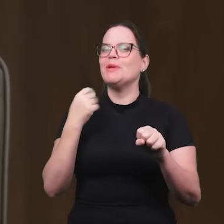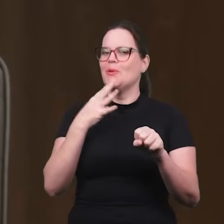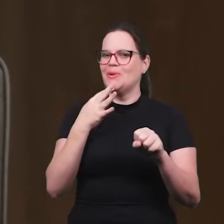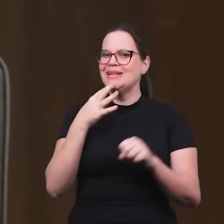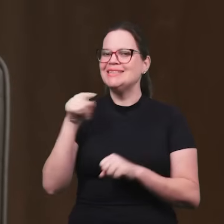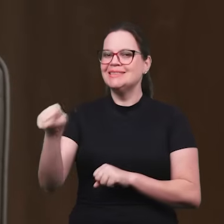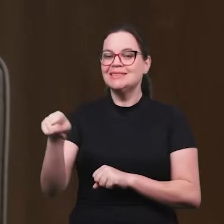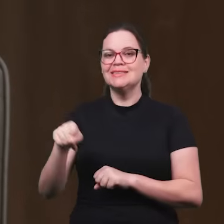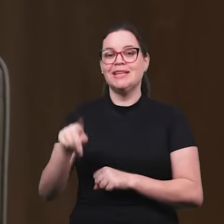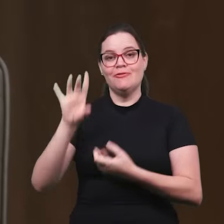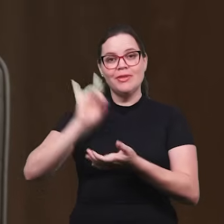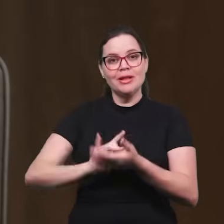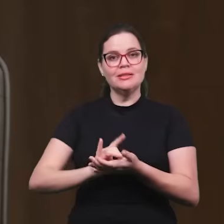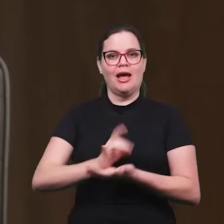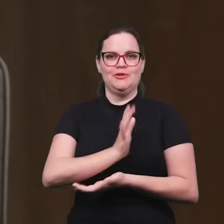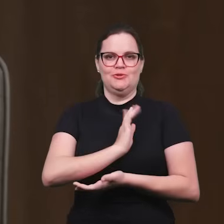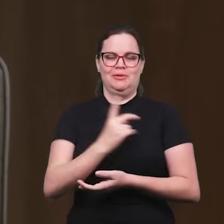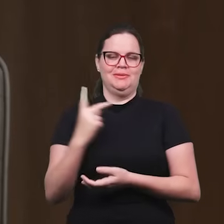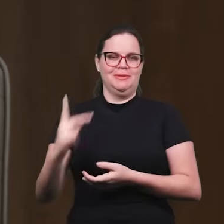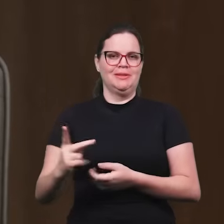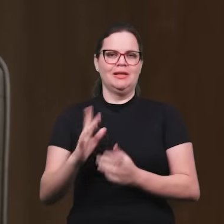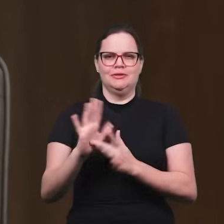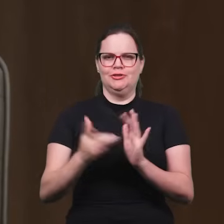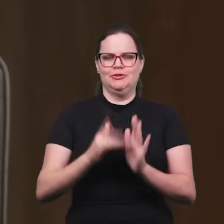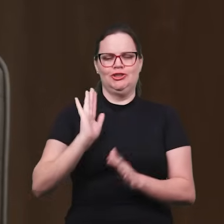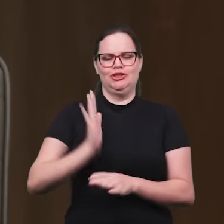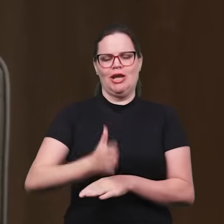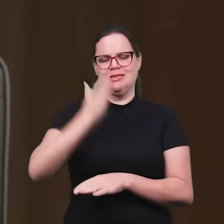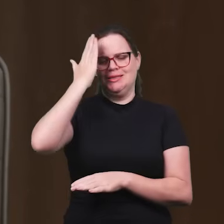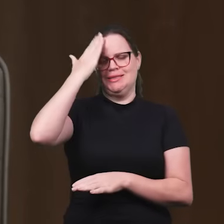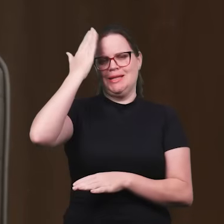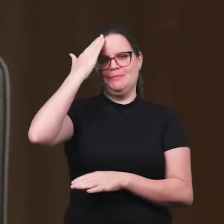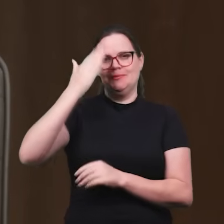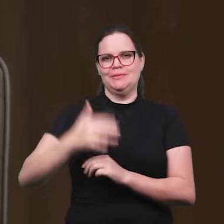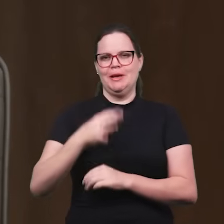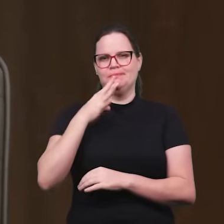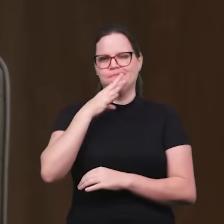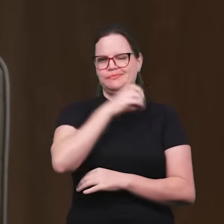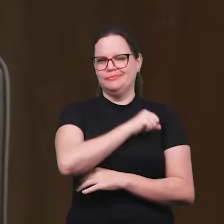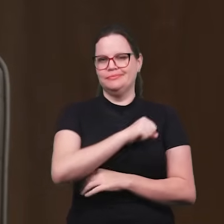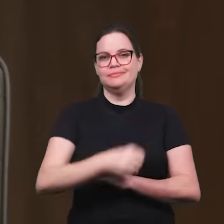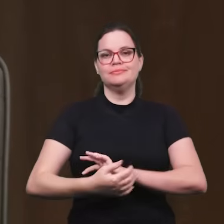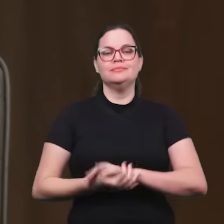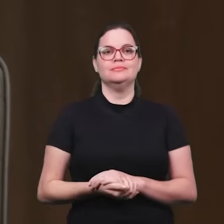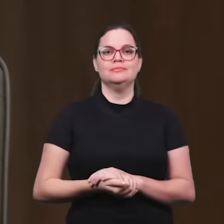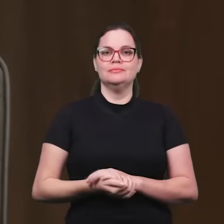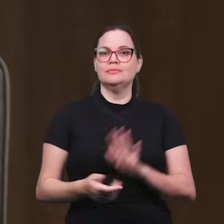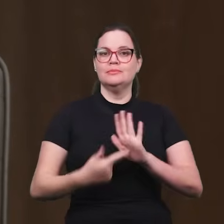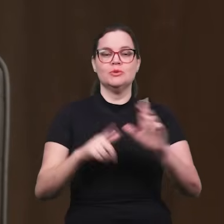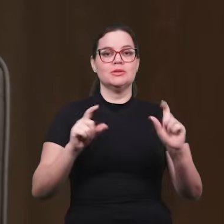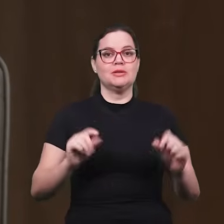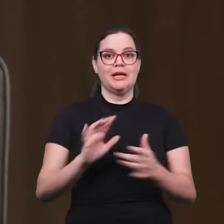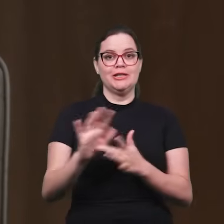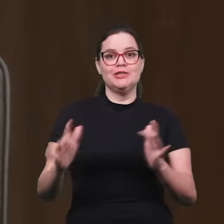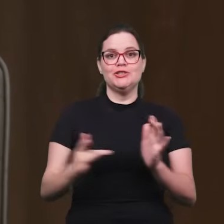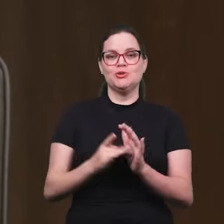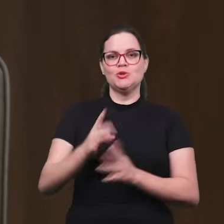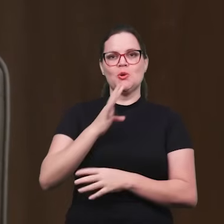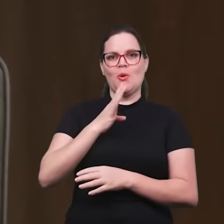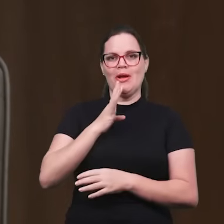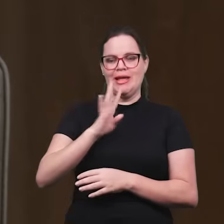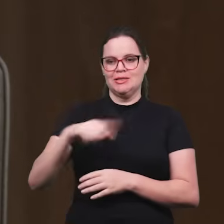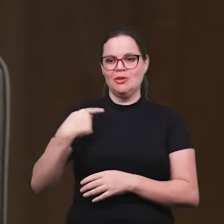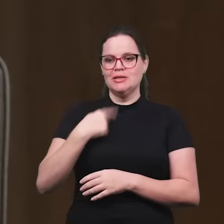conhecia tal como ela era. E isso mostrando que o Senhor Jesus nos conhece